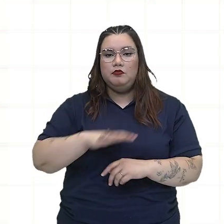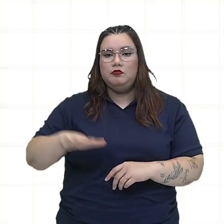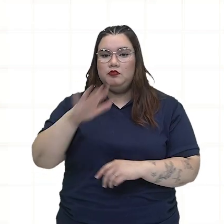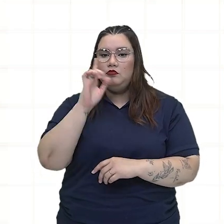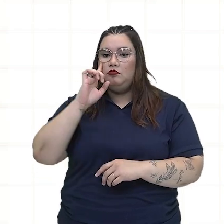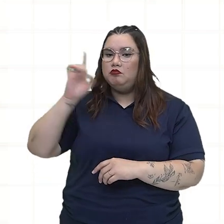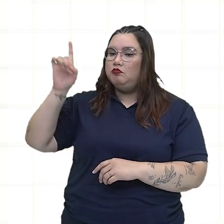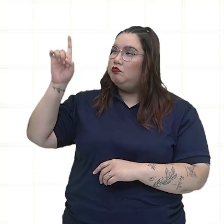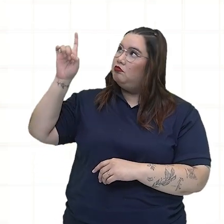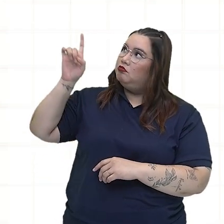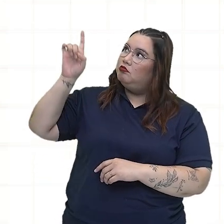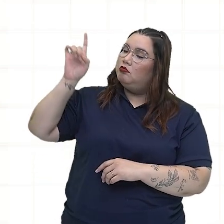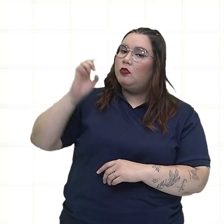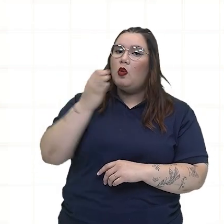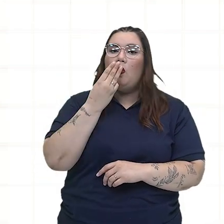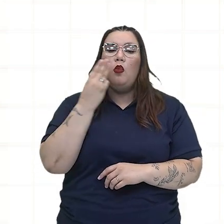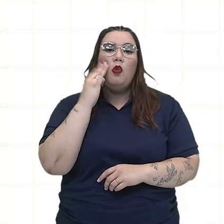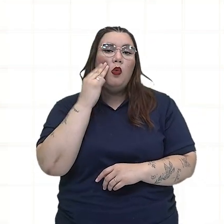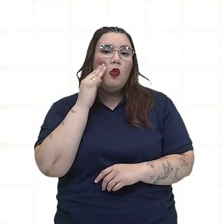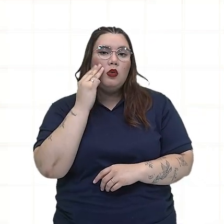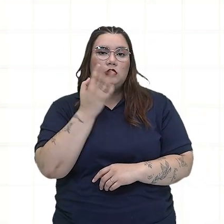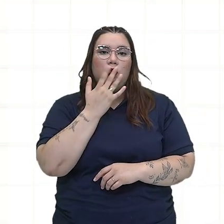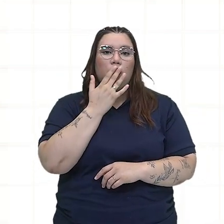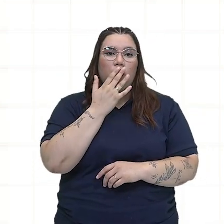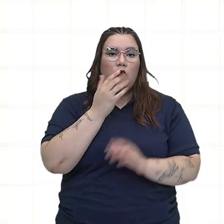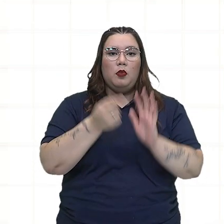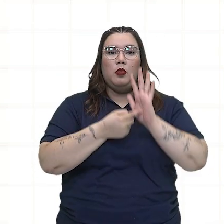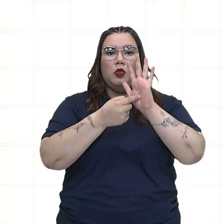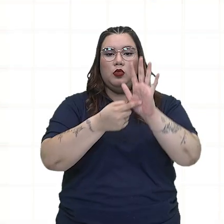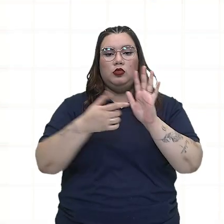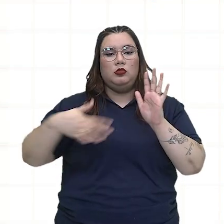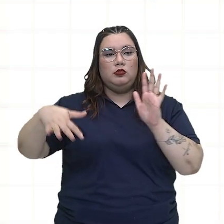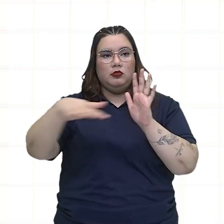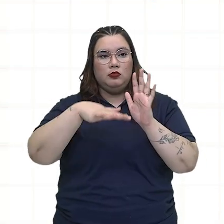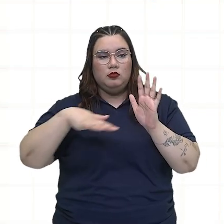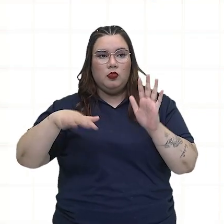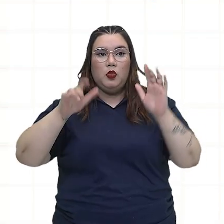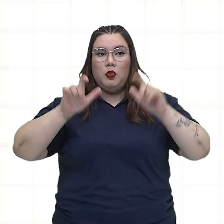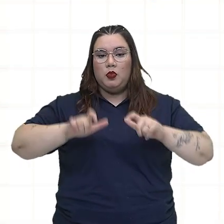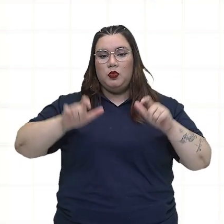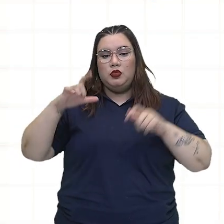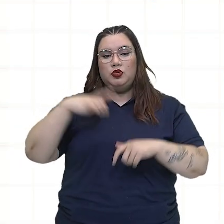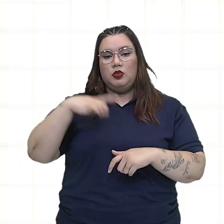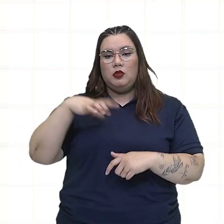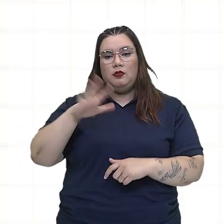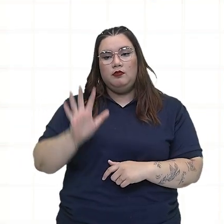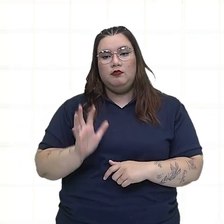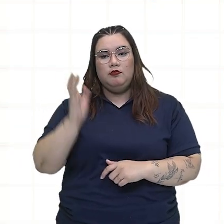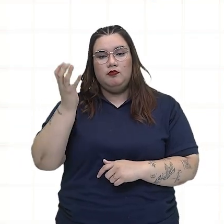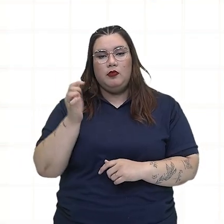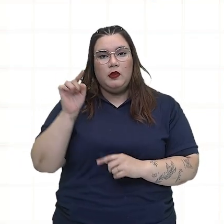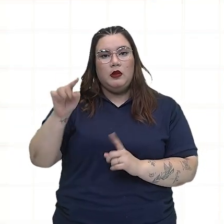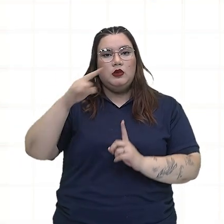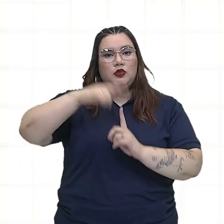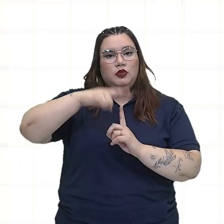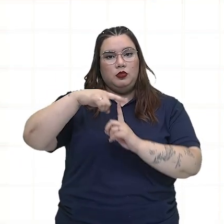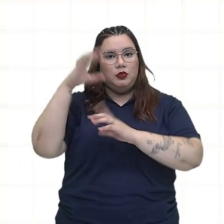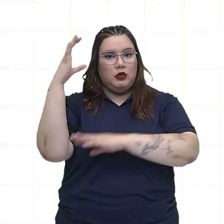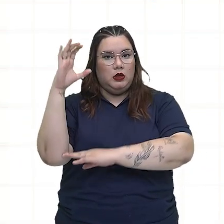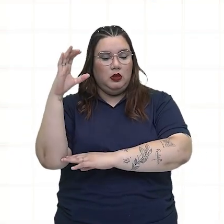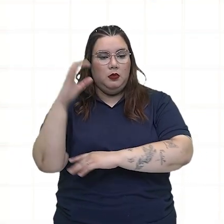abrangência, que é essa área rosa no mapa, indicando aí a área onde há ocorrência desse